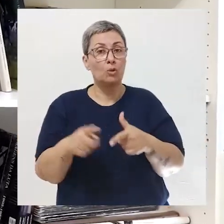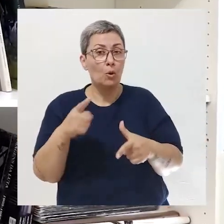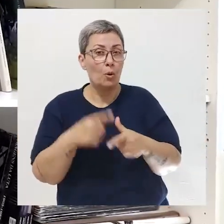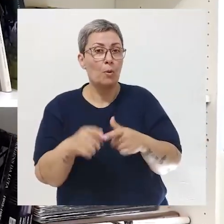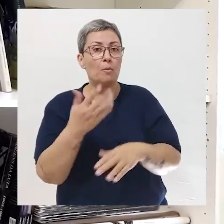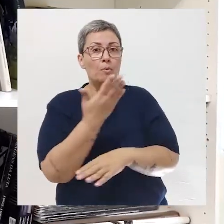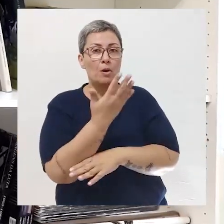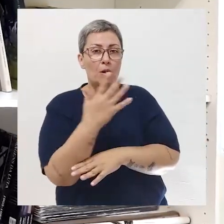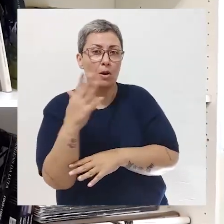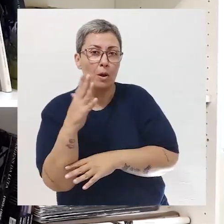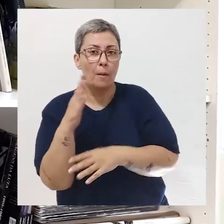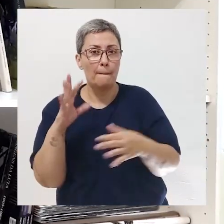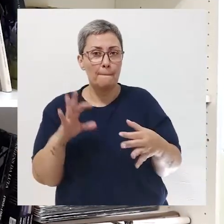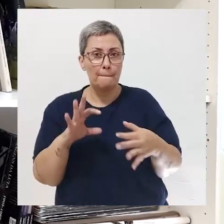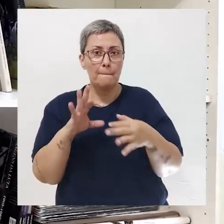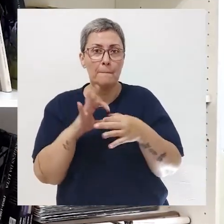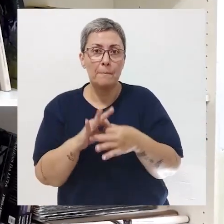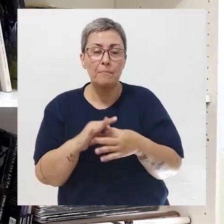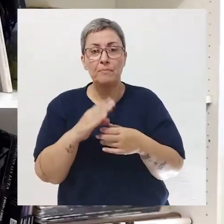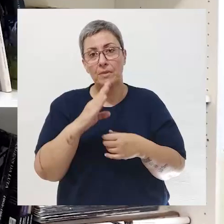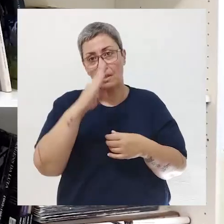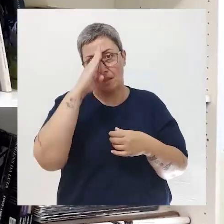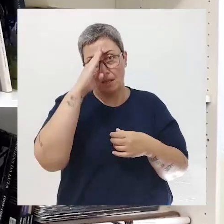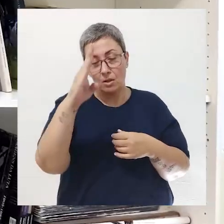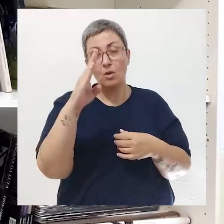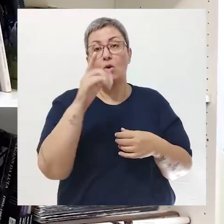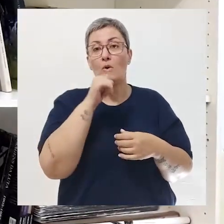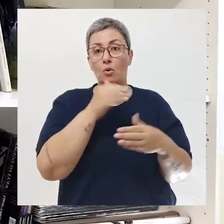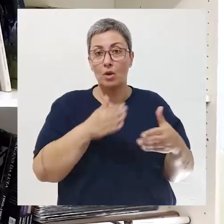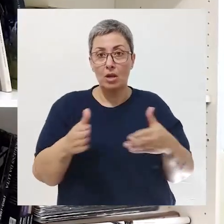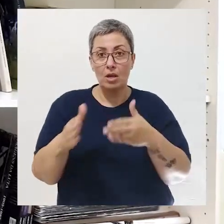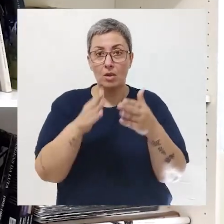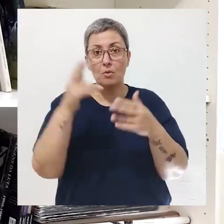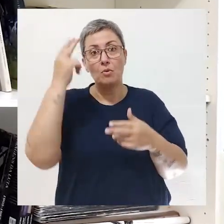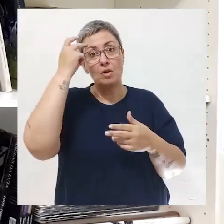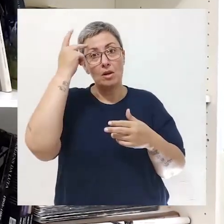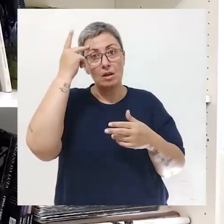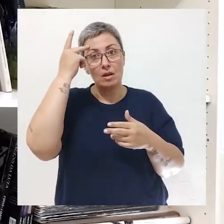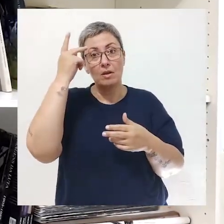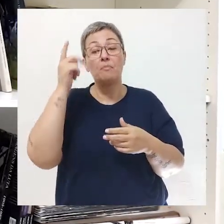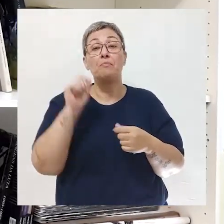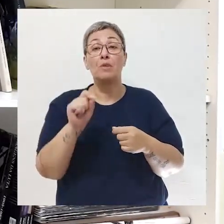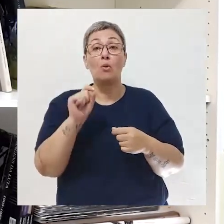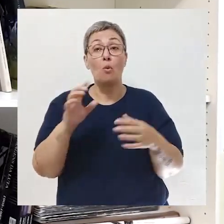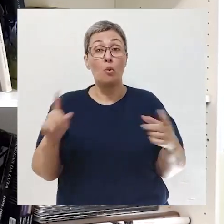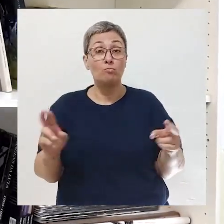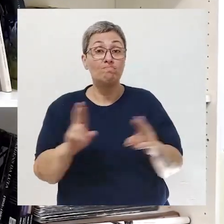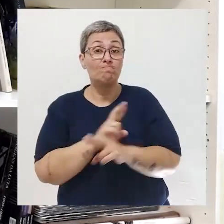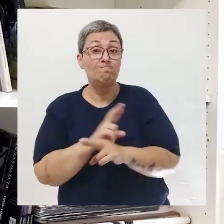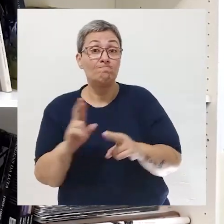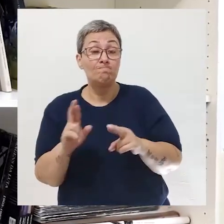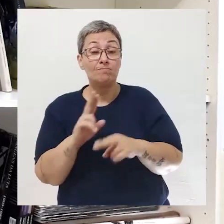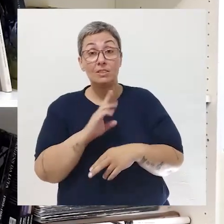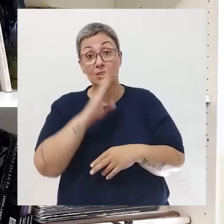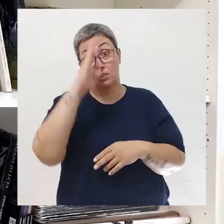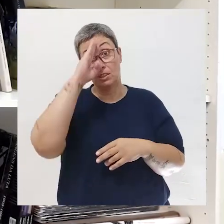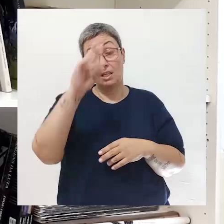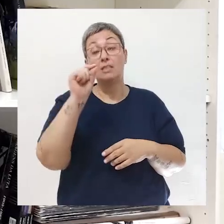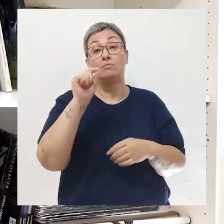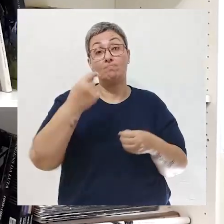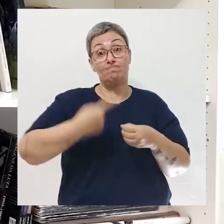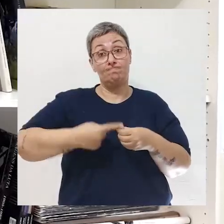problemas ambientais ligados a um dos principais rios do estado de São Paulo têm relação direta com sua